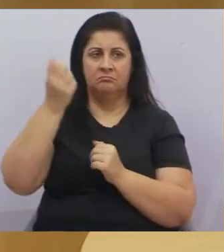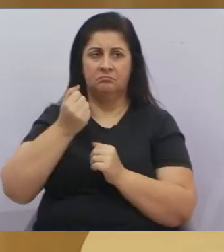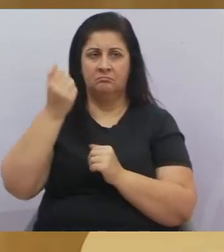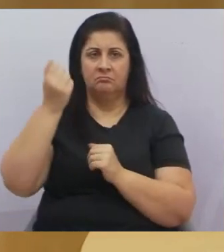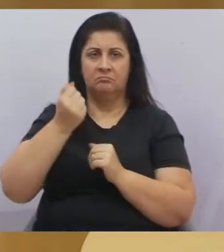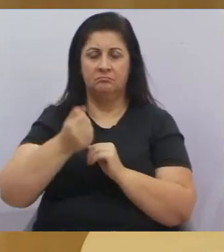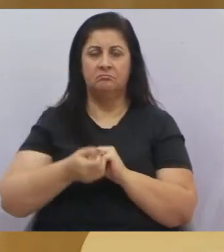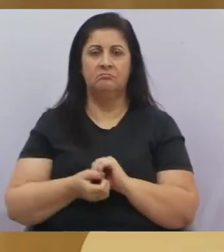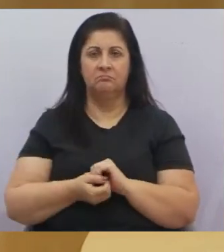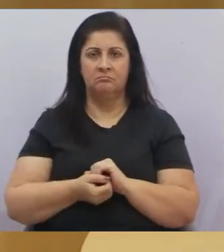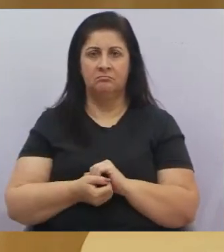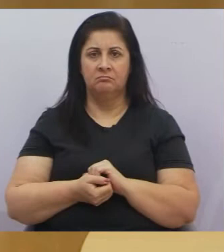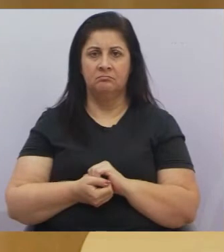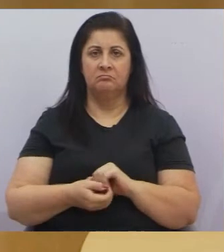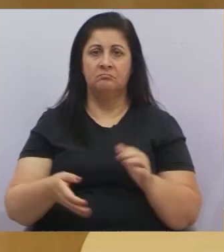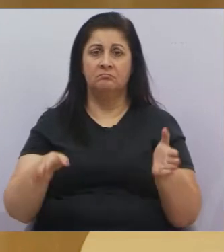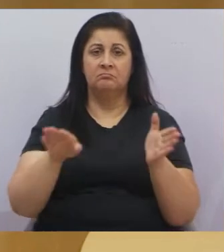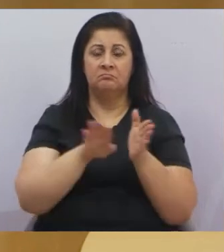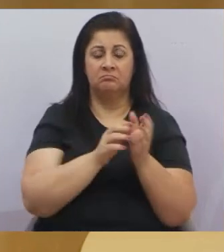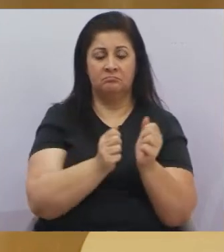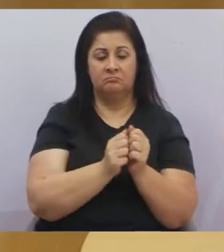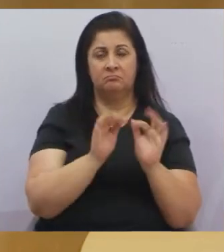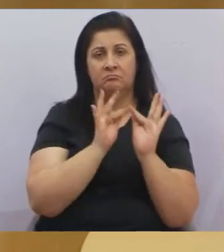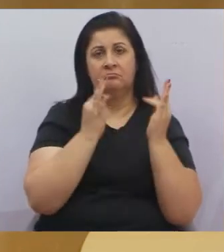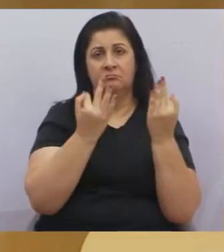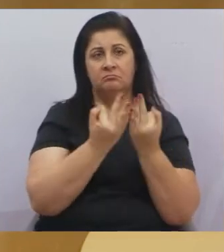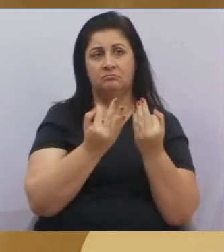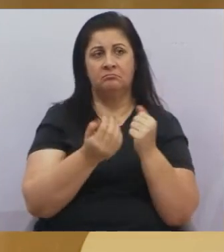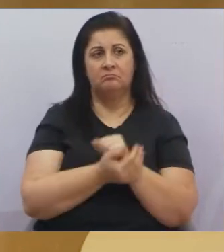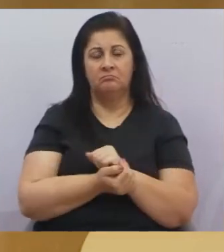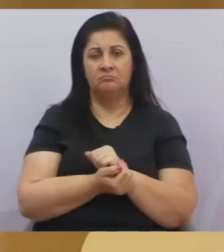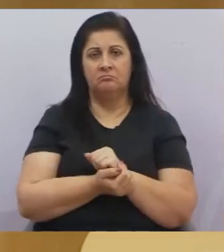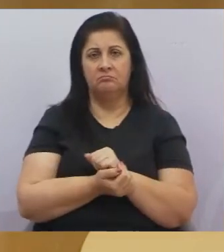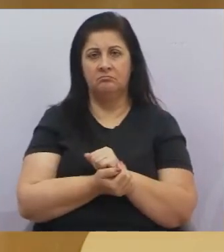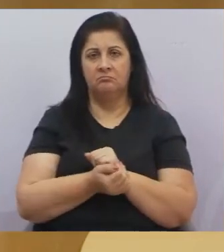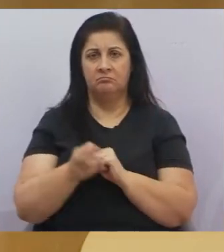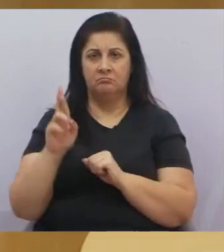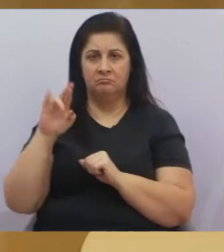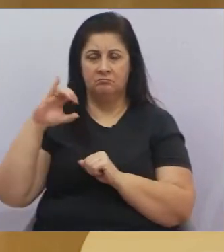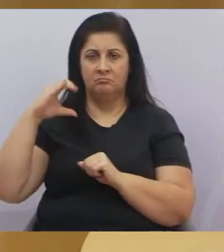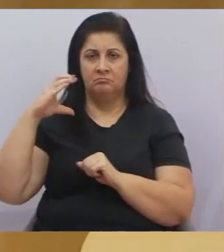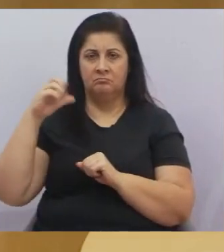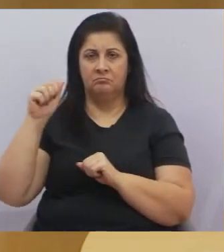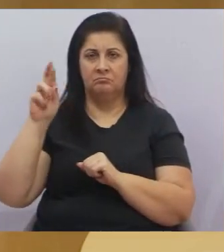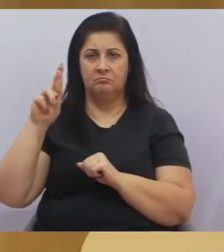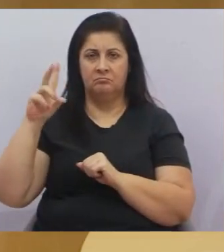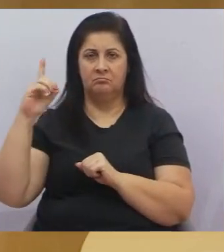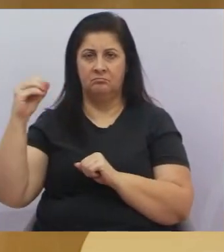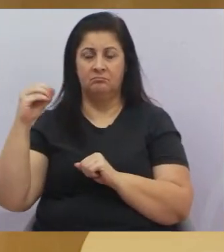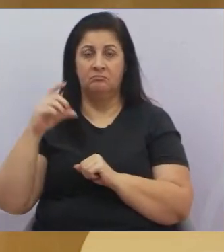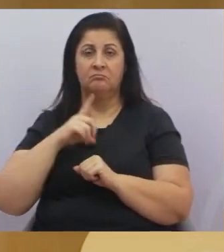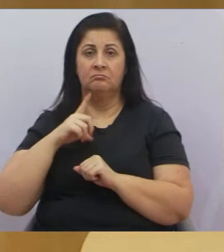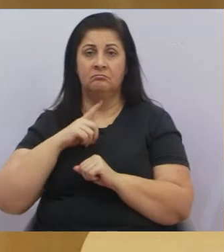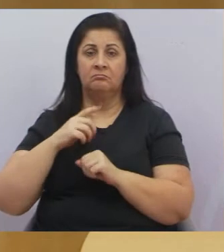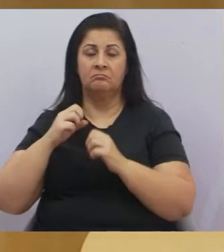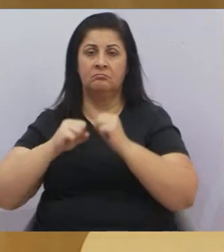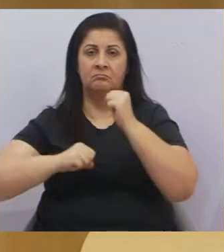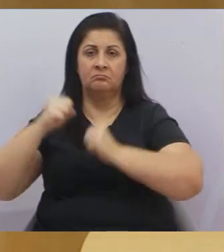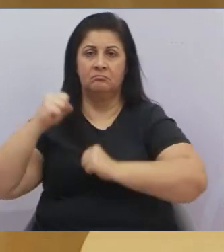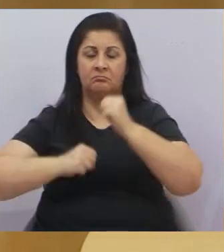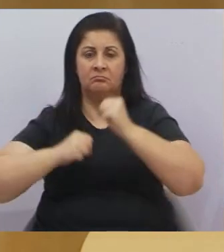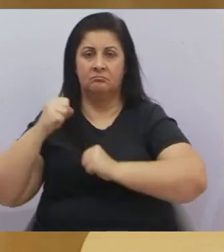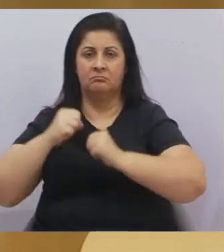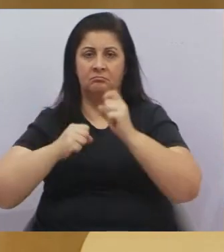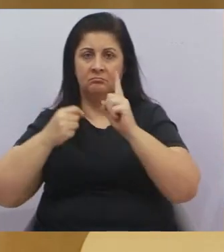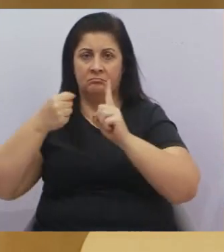presidente, que chegou na minha família, né, o seu Ricardo, que tem uma fábrica de vidro chamado